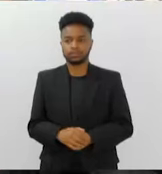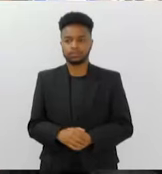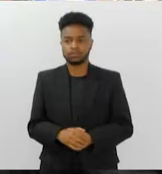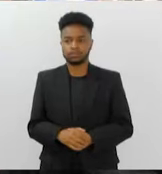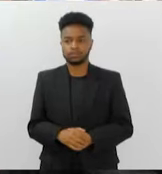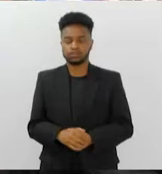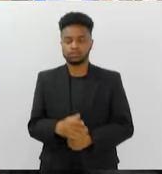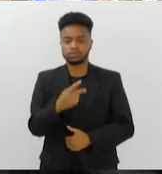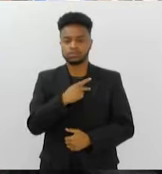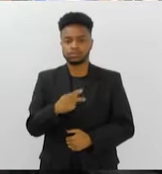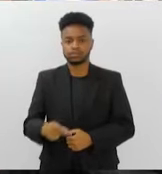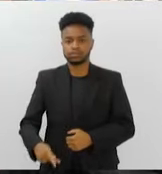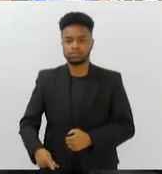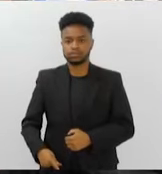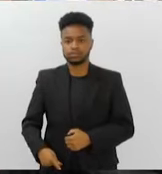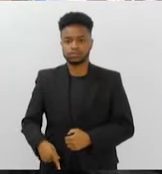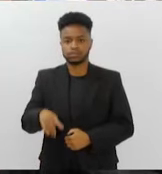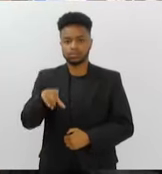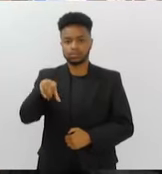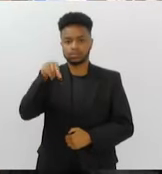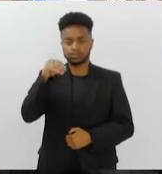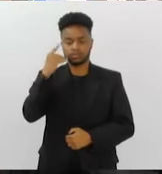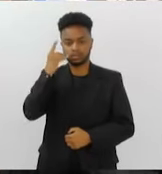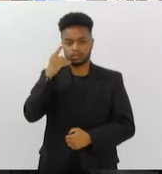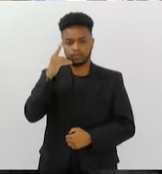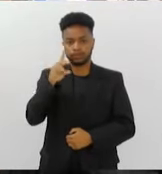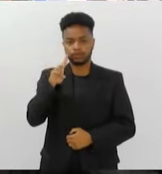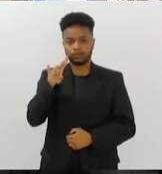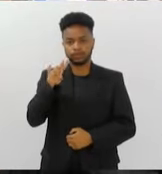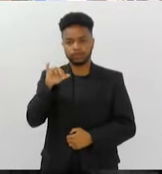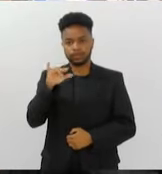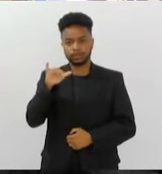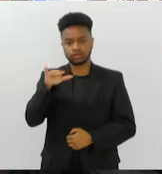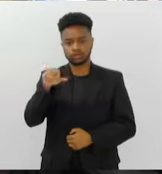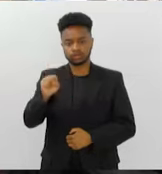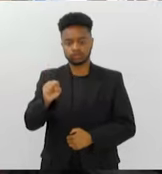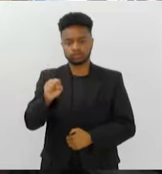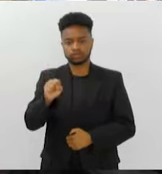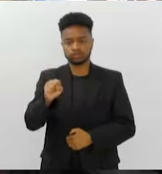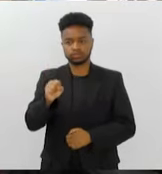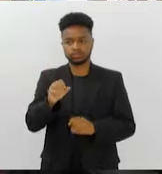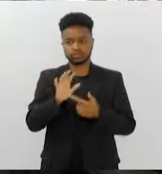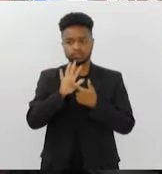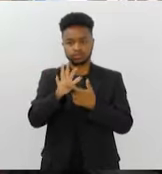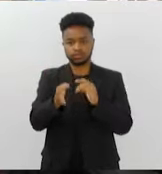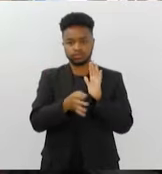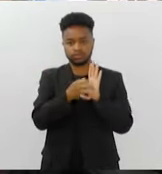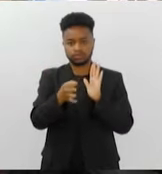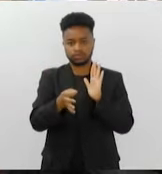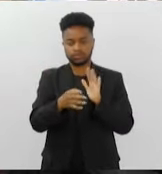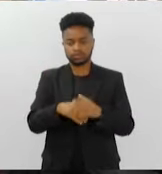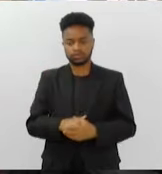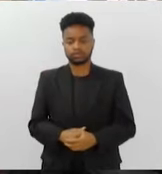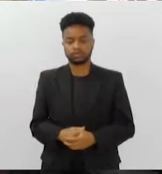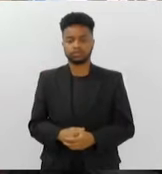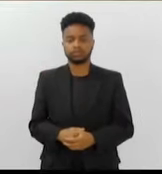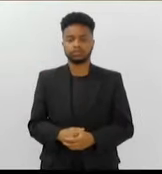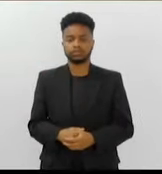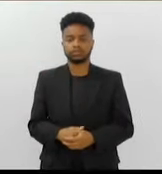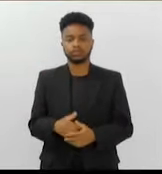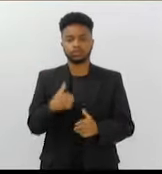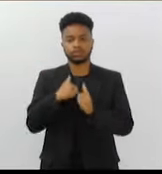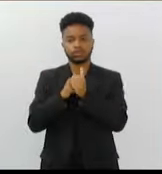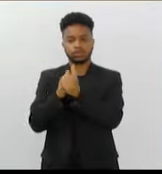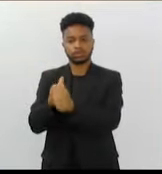a presidência designa o deputado Vinícius Cozzolino para dar o parecer, por favor. Senhor presidente, acompanho